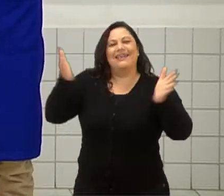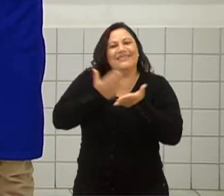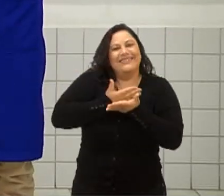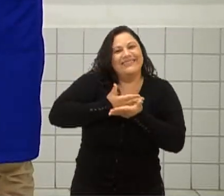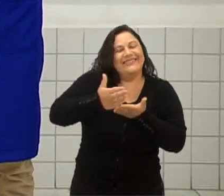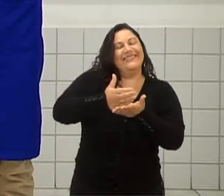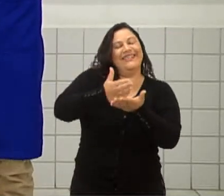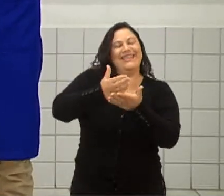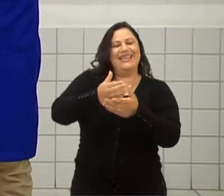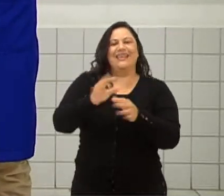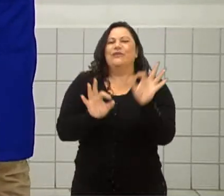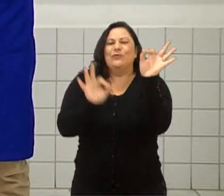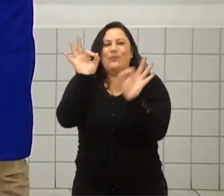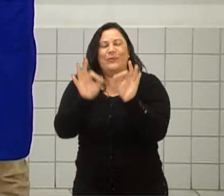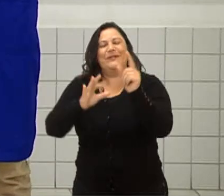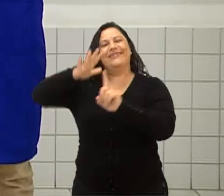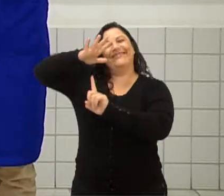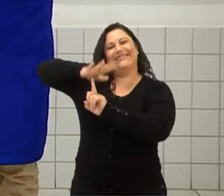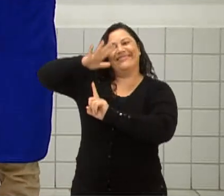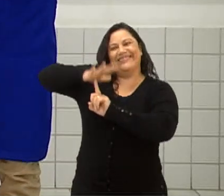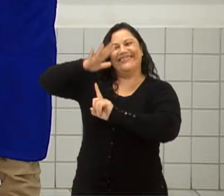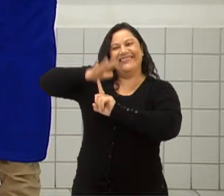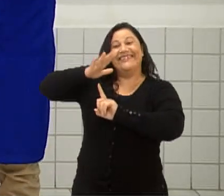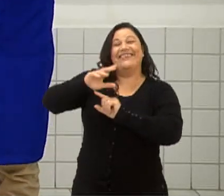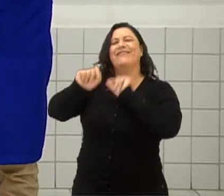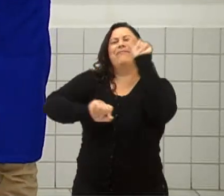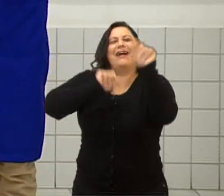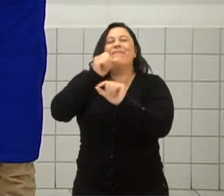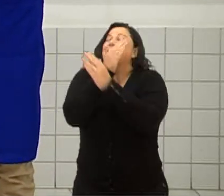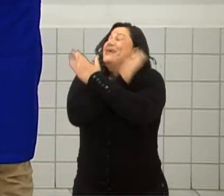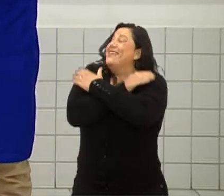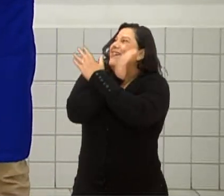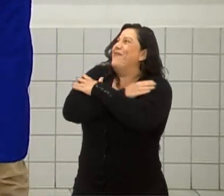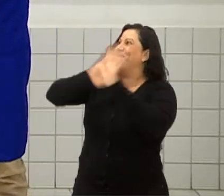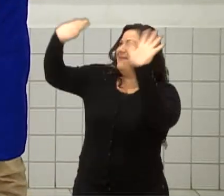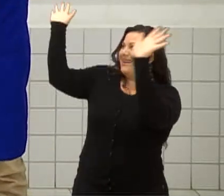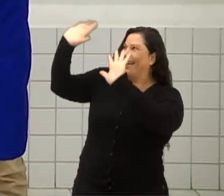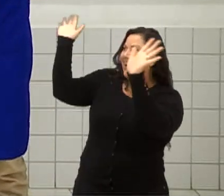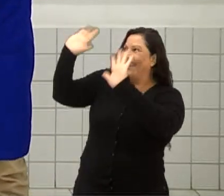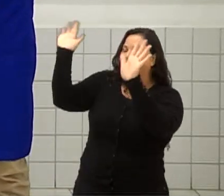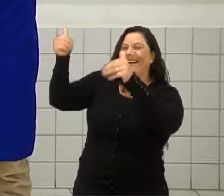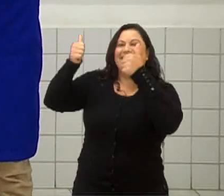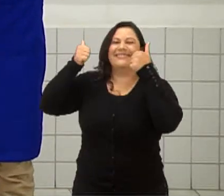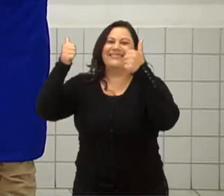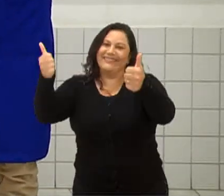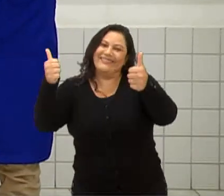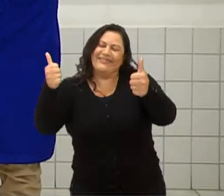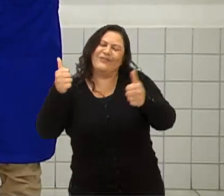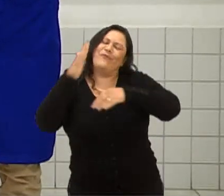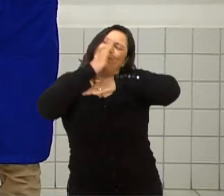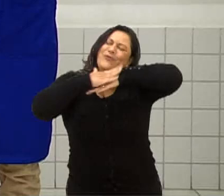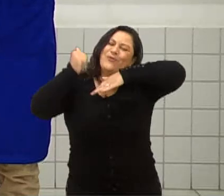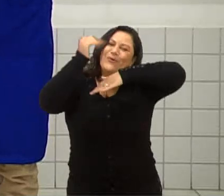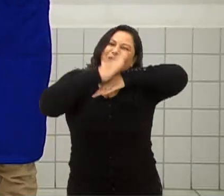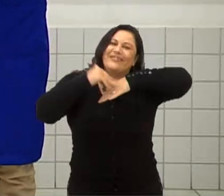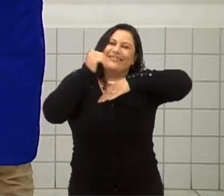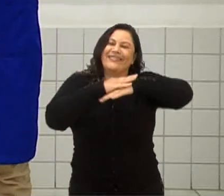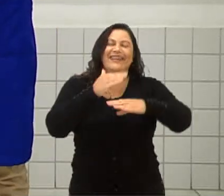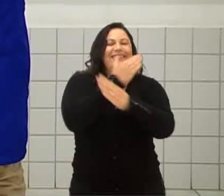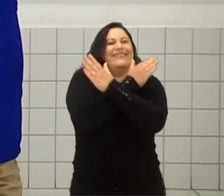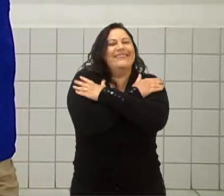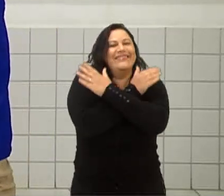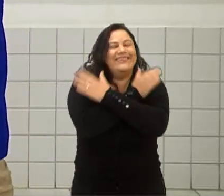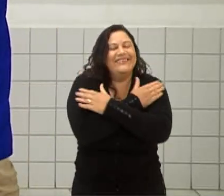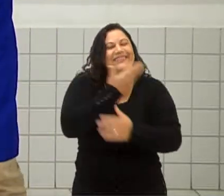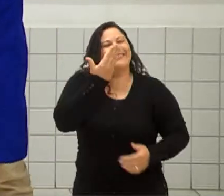Tem um pessoal aqui mandando um abraço aí. Manda um abraço para as intérpretes de Libras. Então fica aí o nosso carinho, o nosso abraço para nossos colegas que